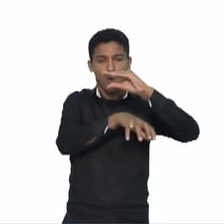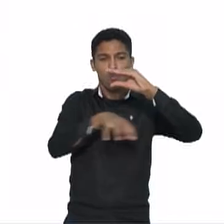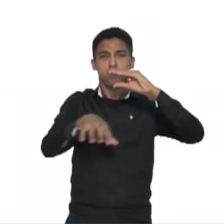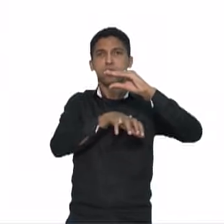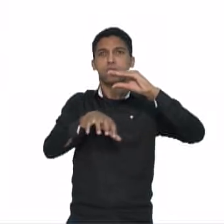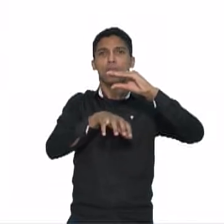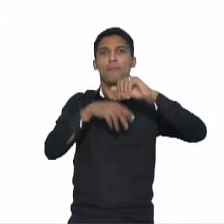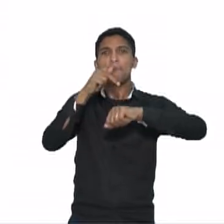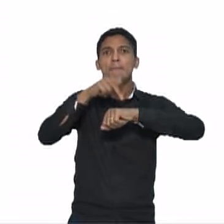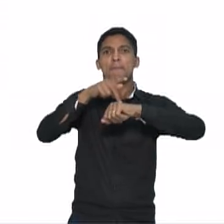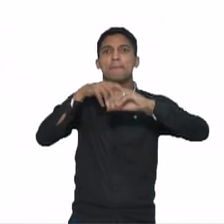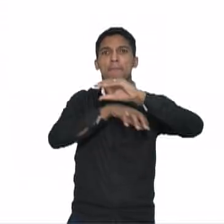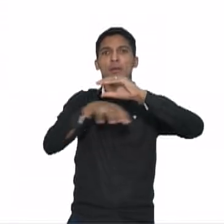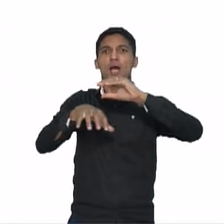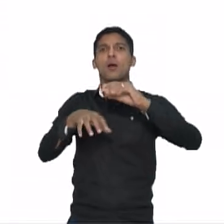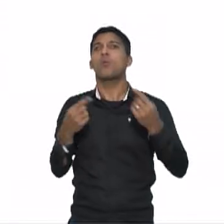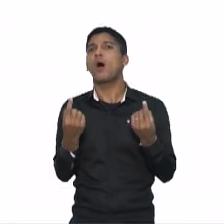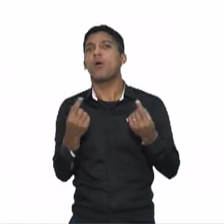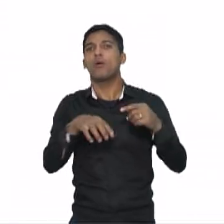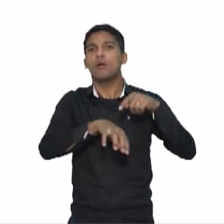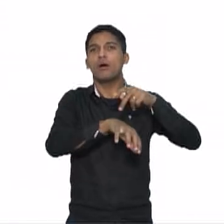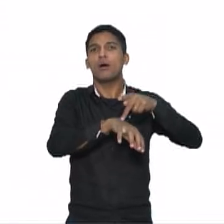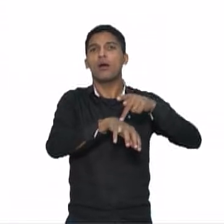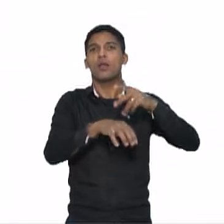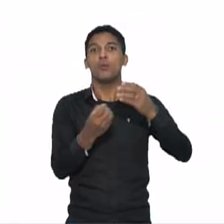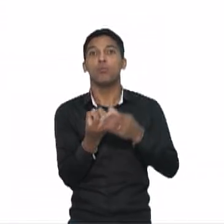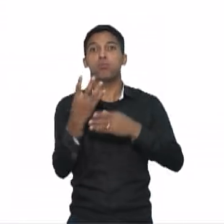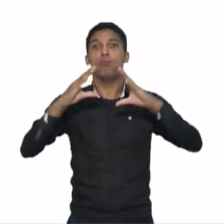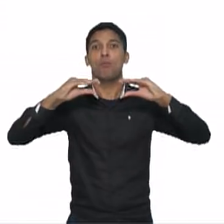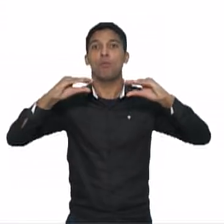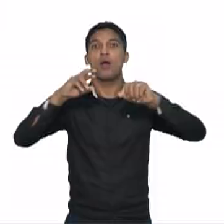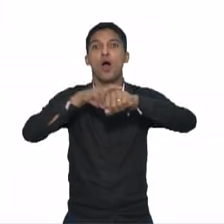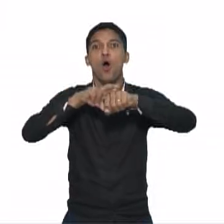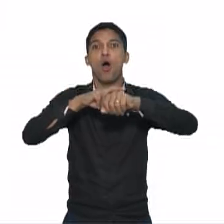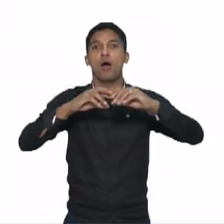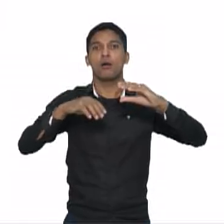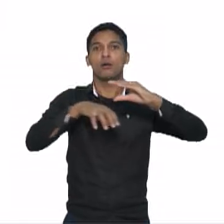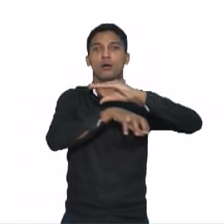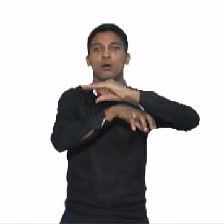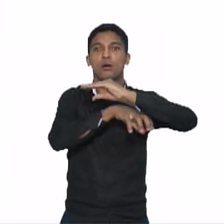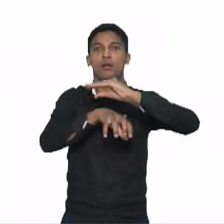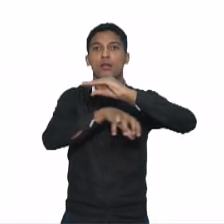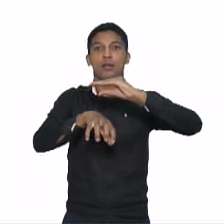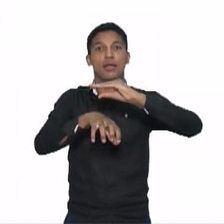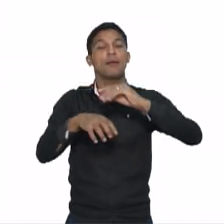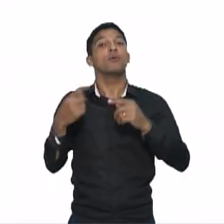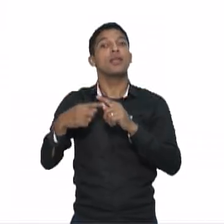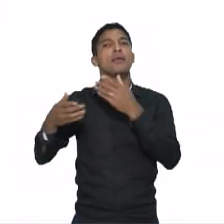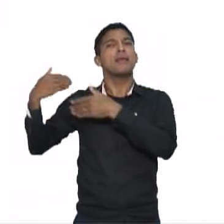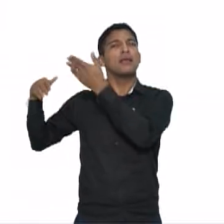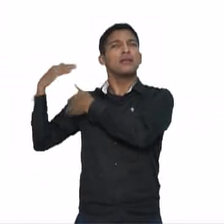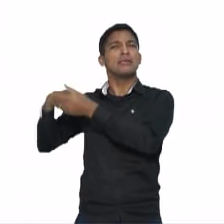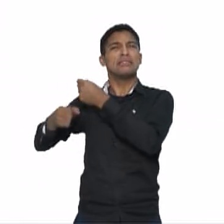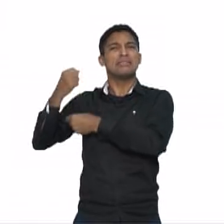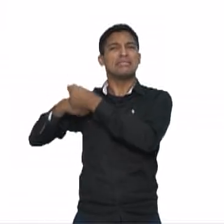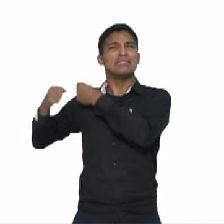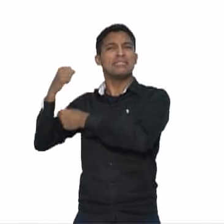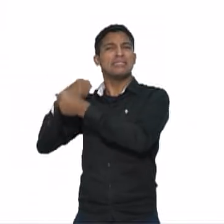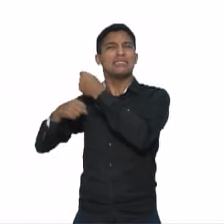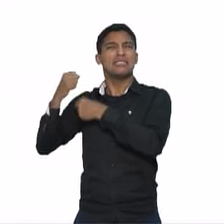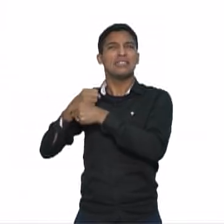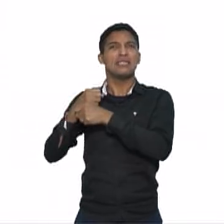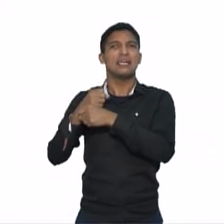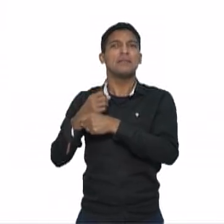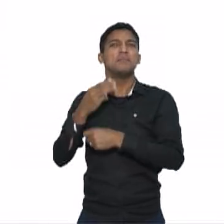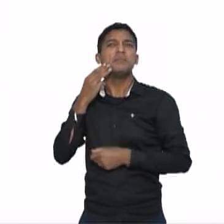A terra roxa é um solo fértil, formado há milhões de anos atrás, por meio